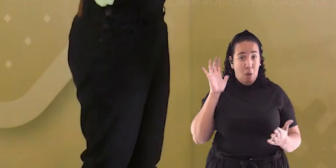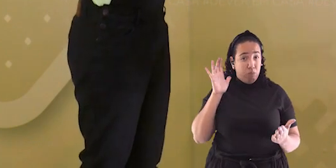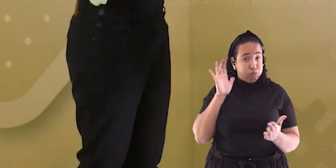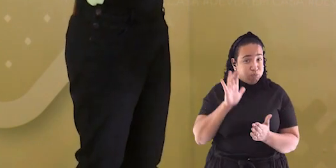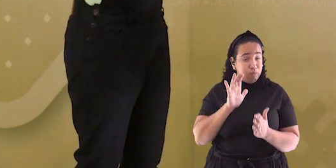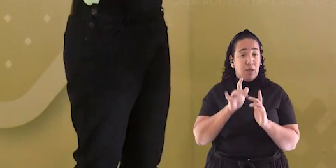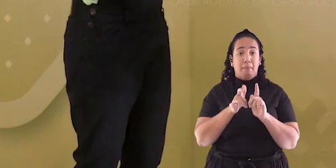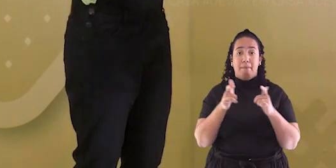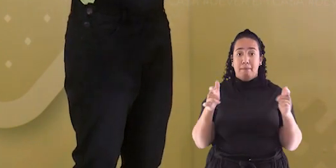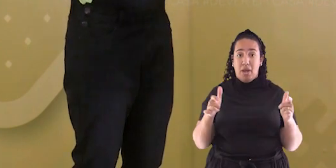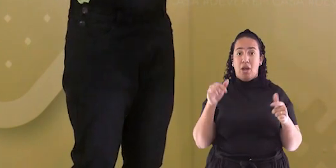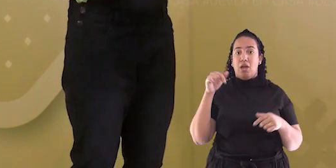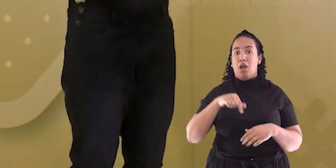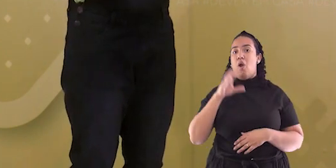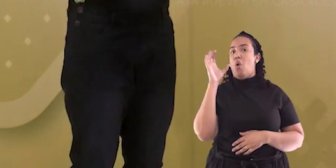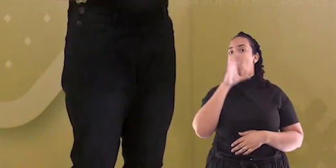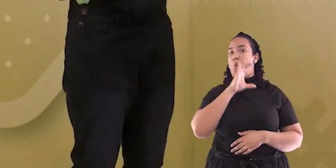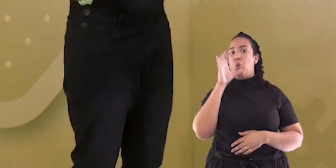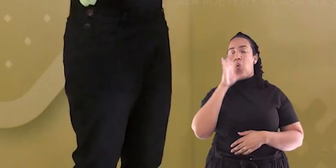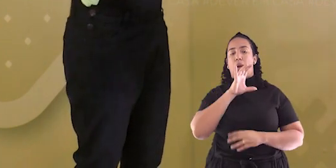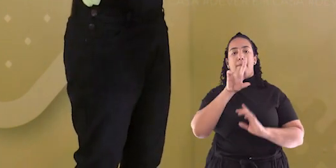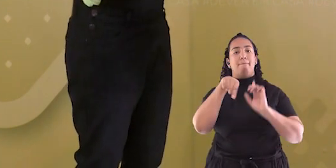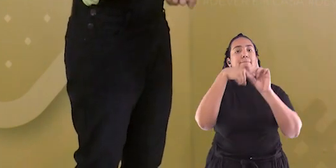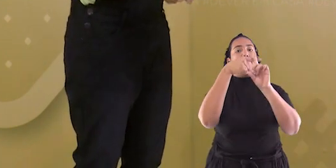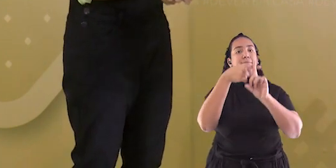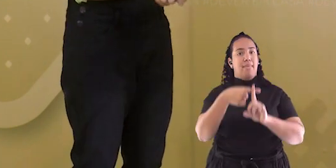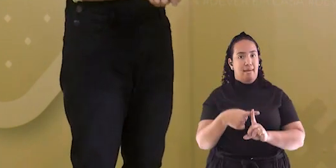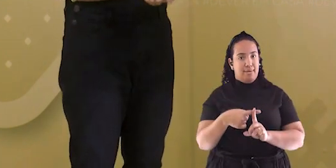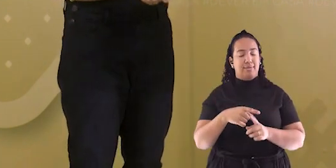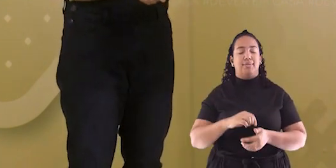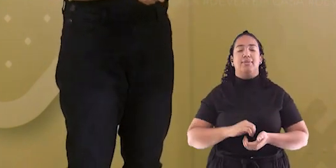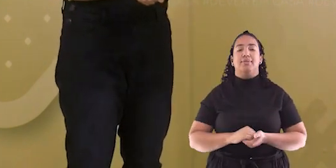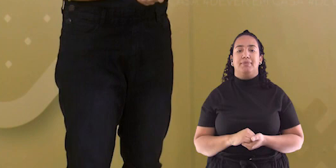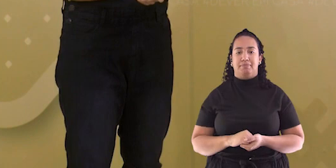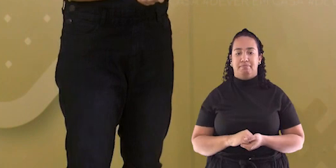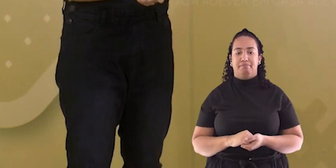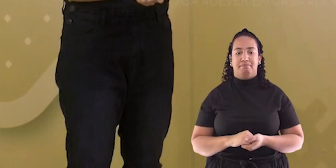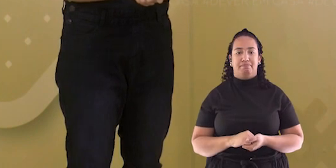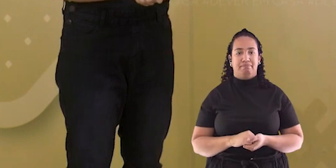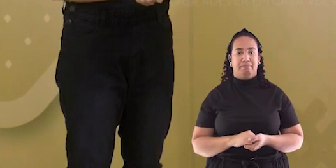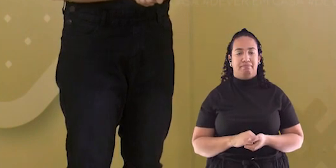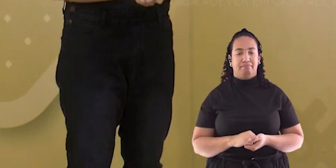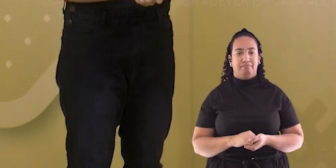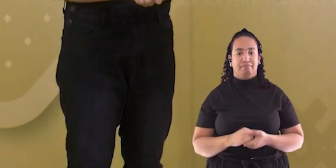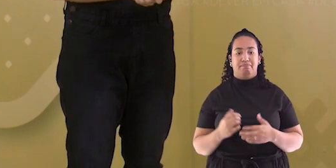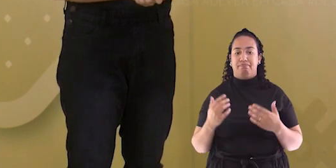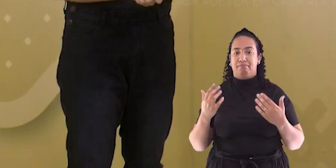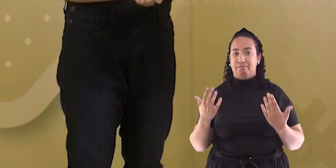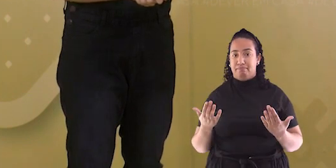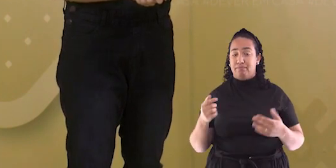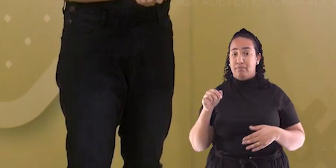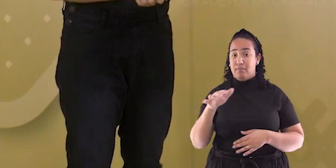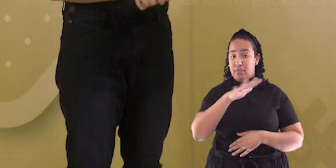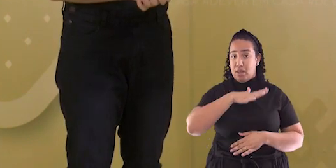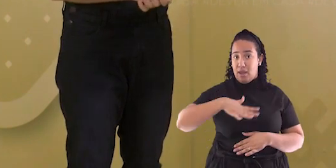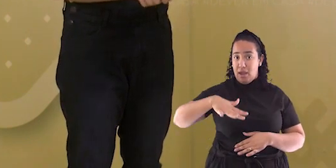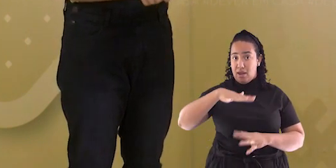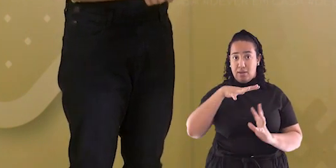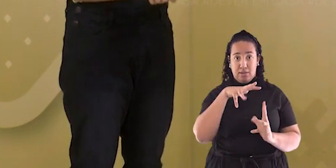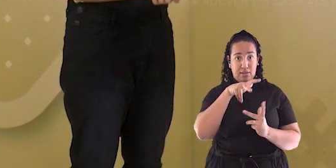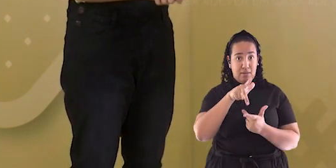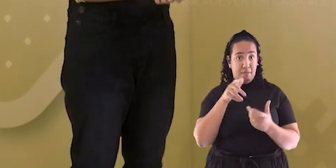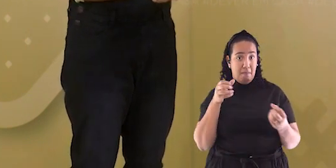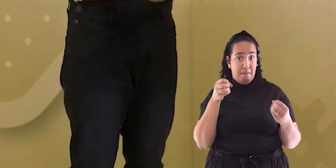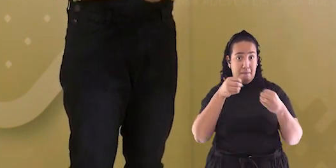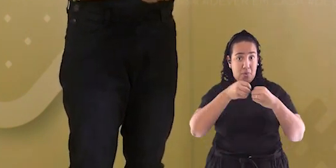mais quente fica. Quanto menor a pressão, mais frio fica. Bem, as regiões da Terra que se encontram mais próximas do nível do mar,